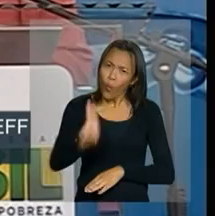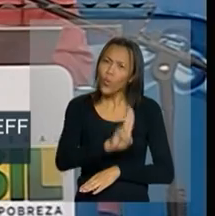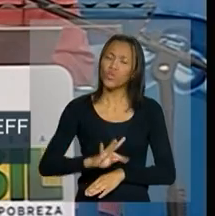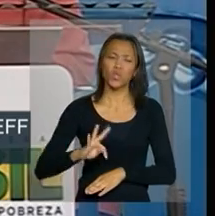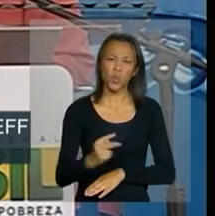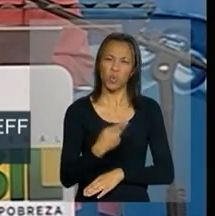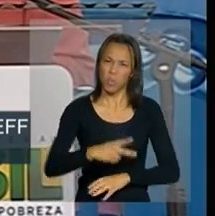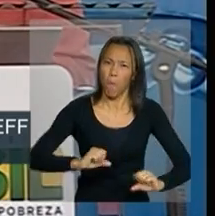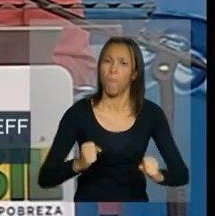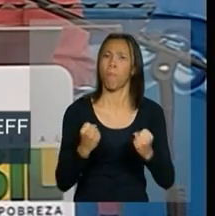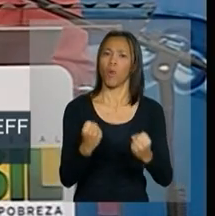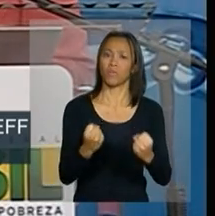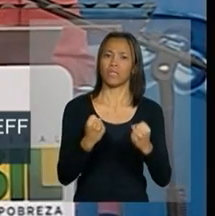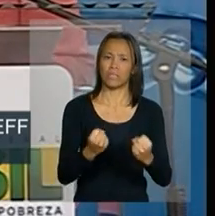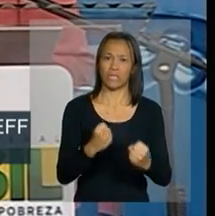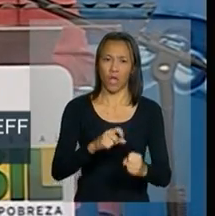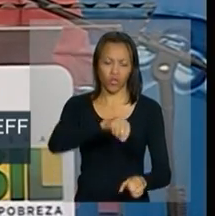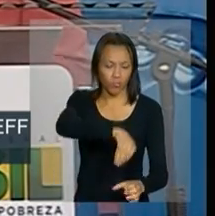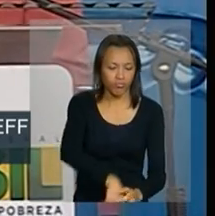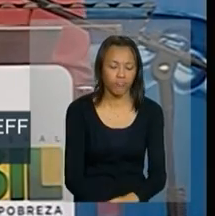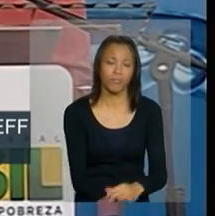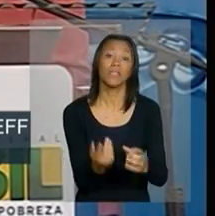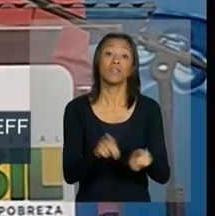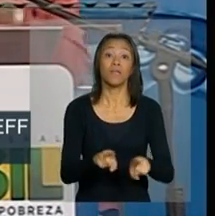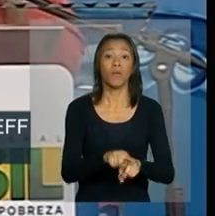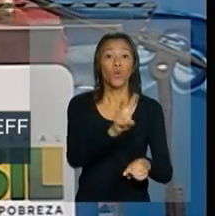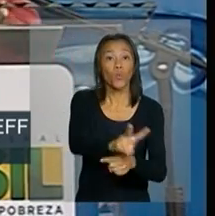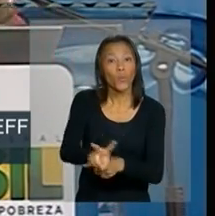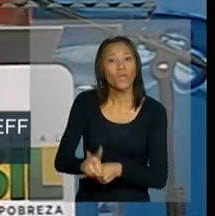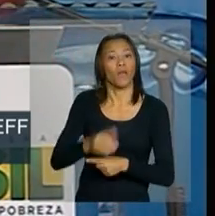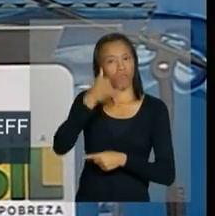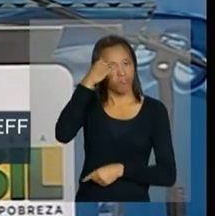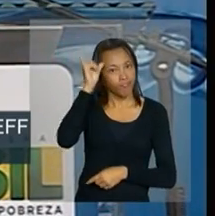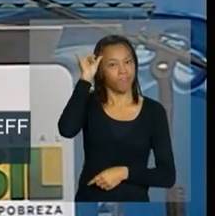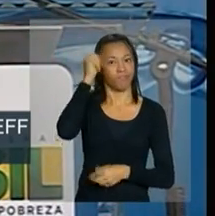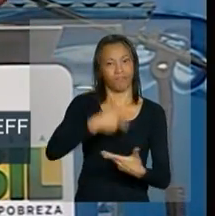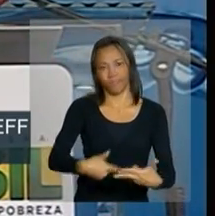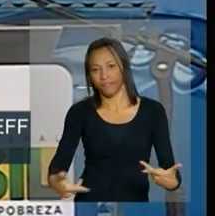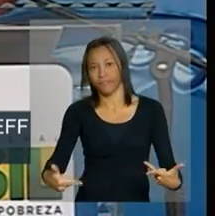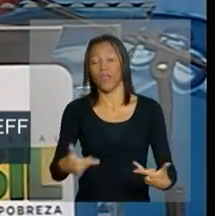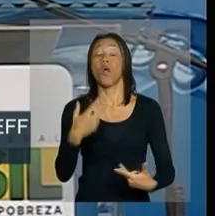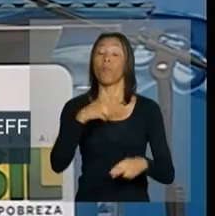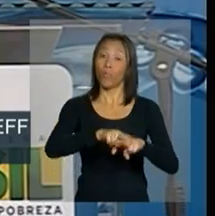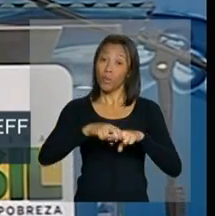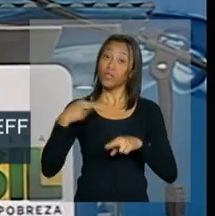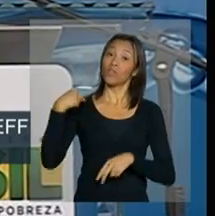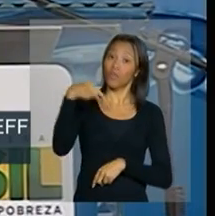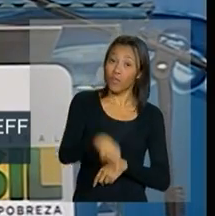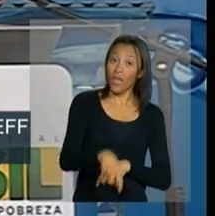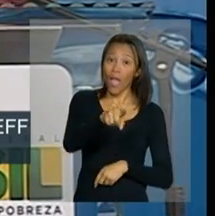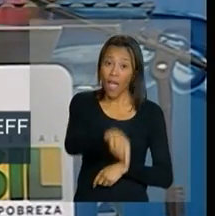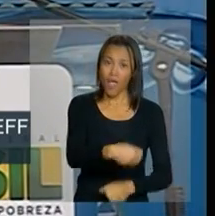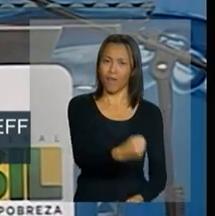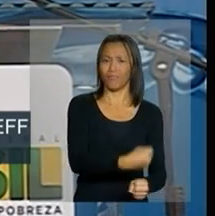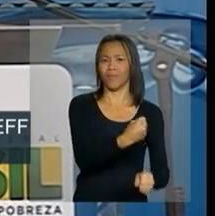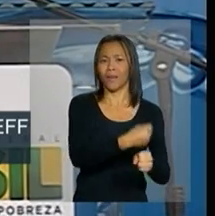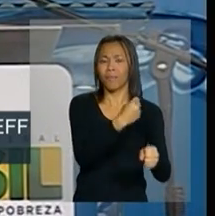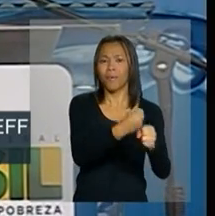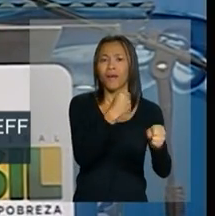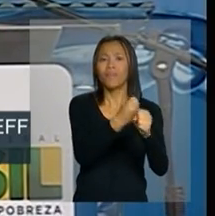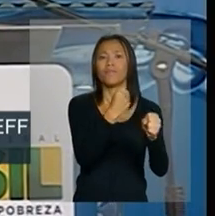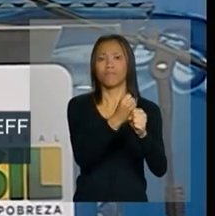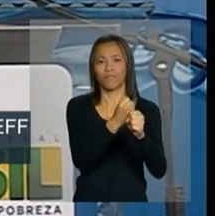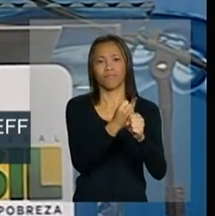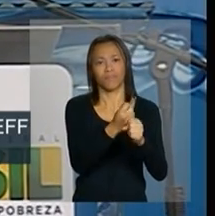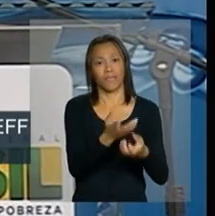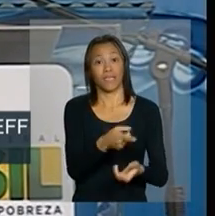para produzir e criar gado. Por isso, eu venho aqui. Essa é uma obra simbólica.